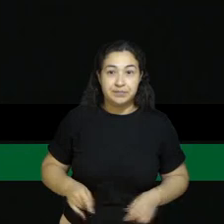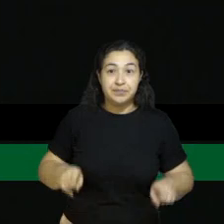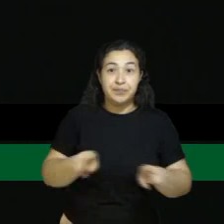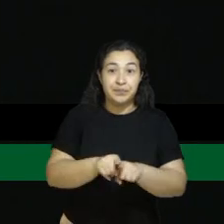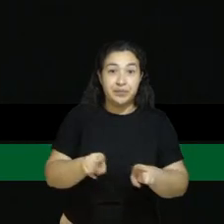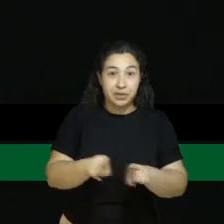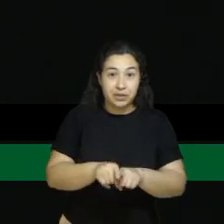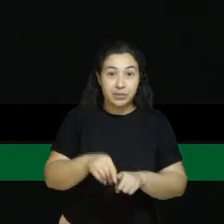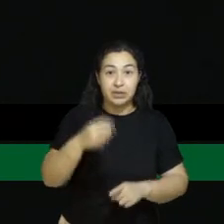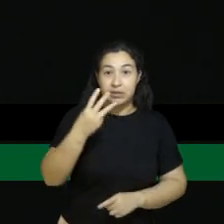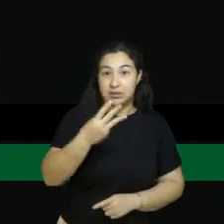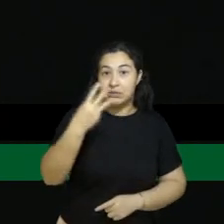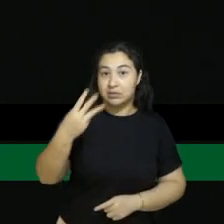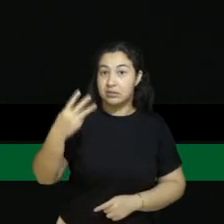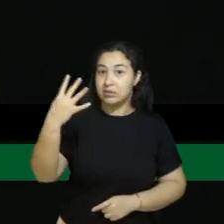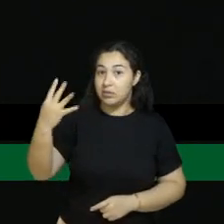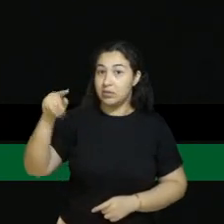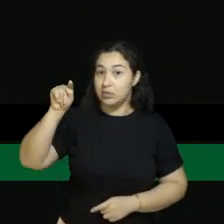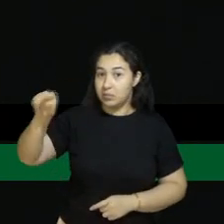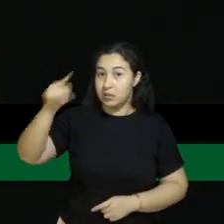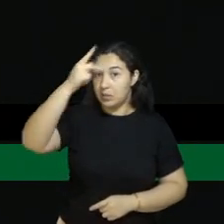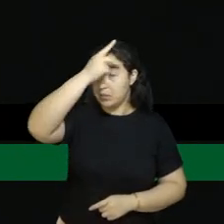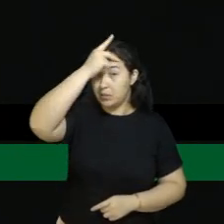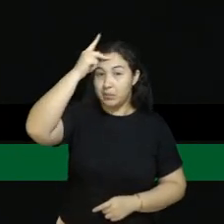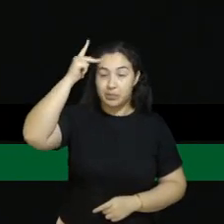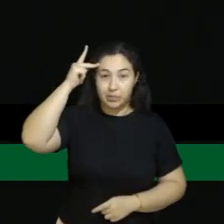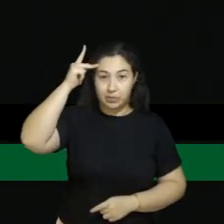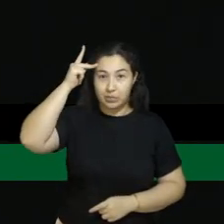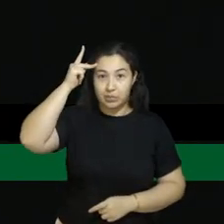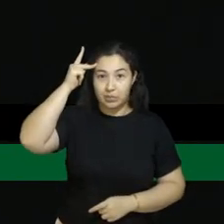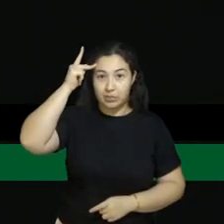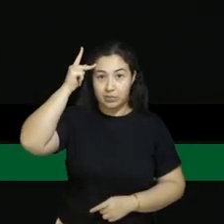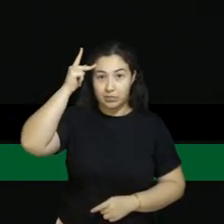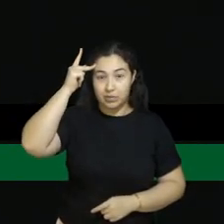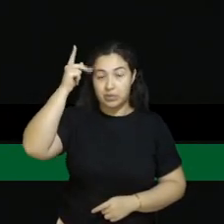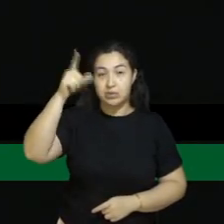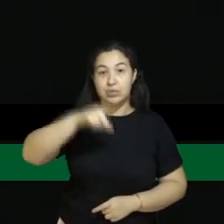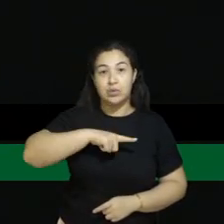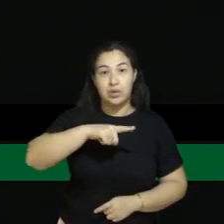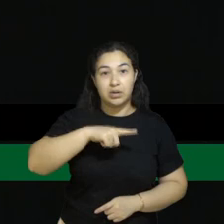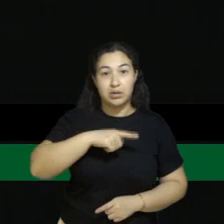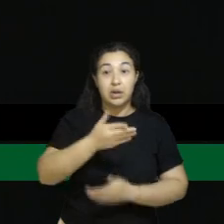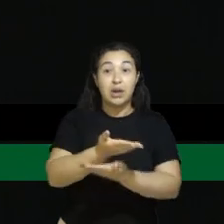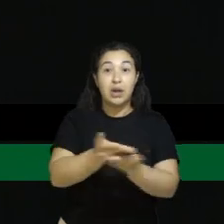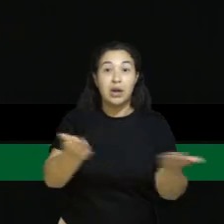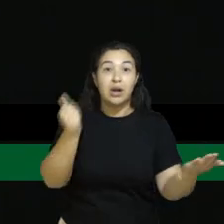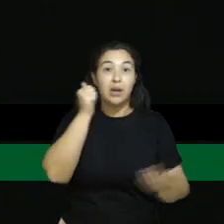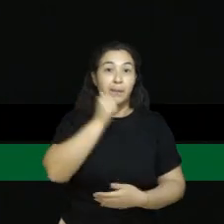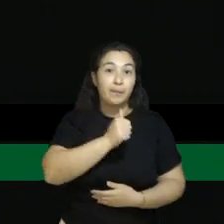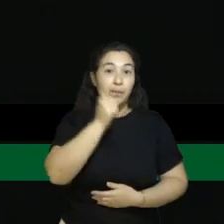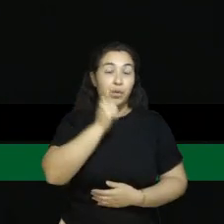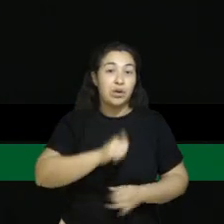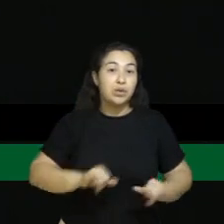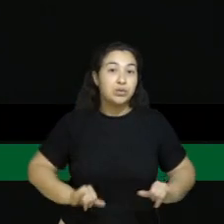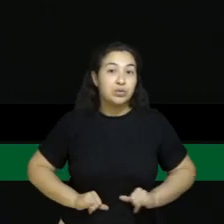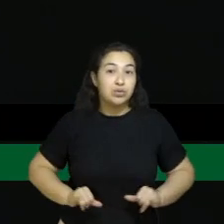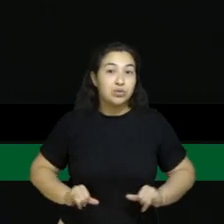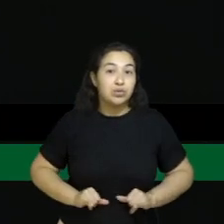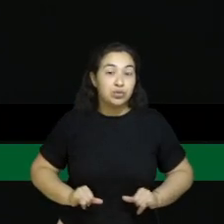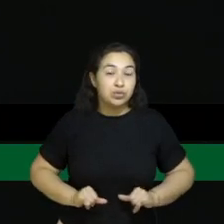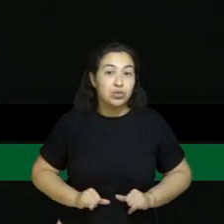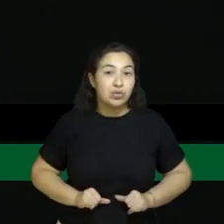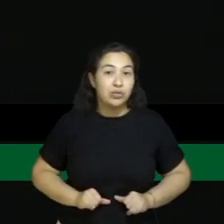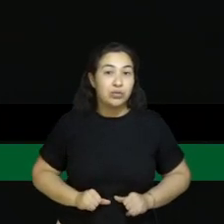334 mil é o número de pessoas, na grande maioria mulheres, que sofrem com